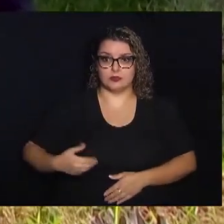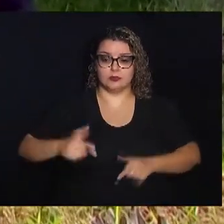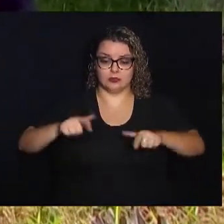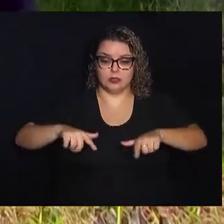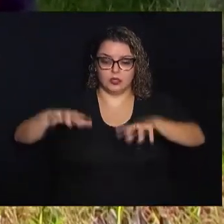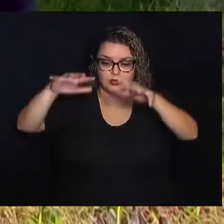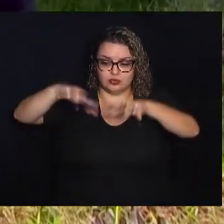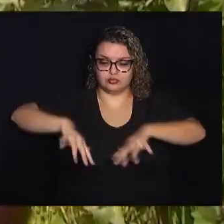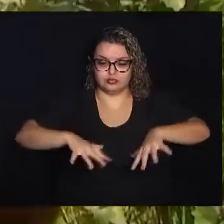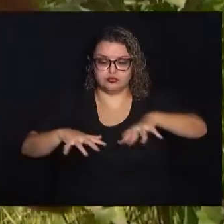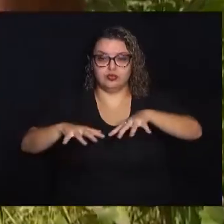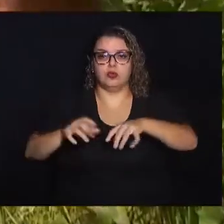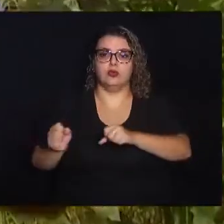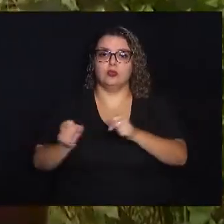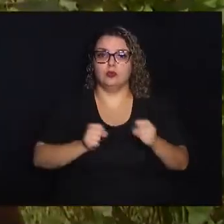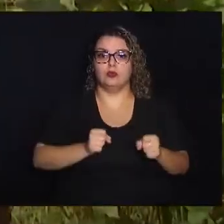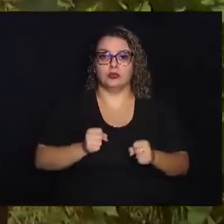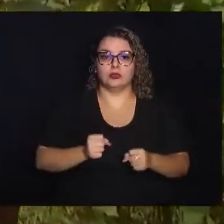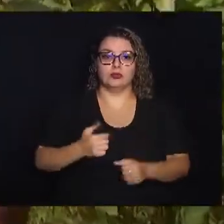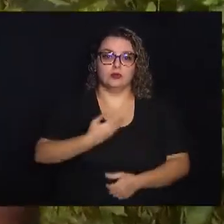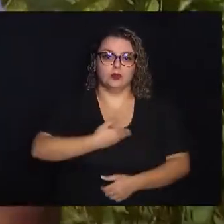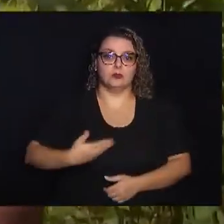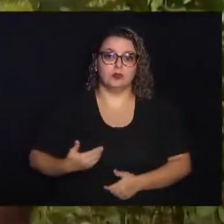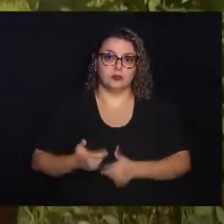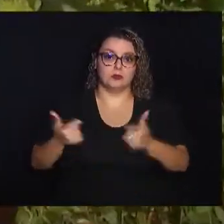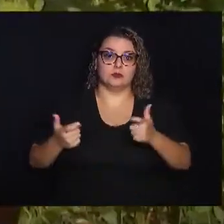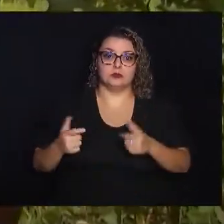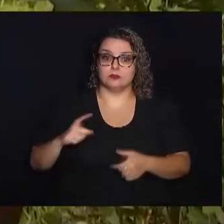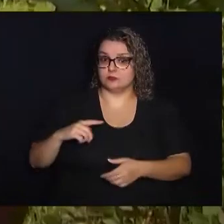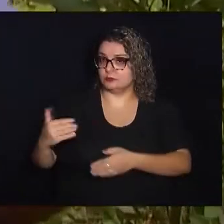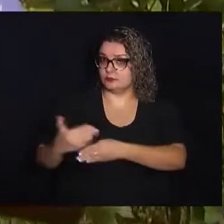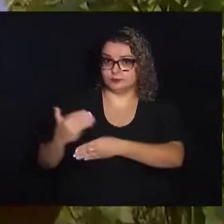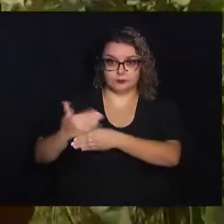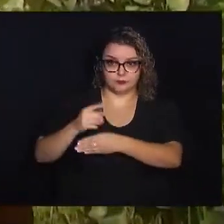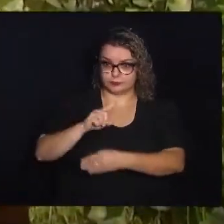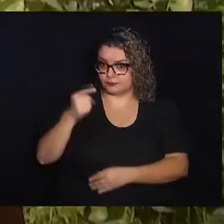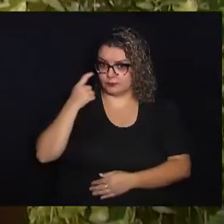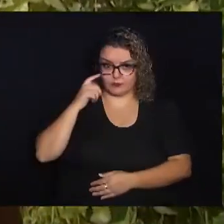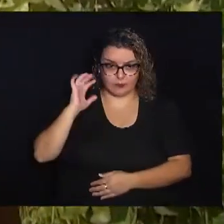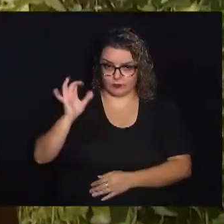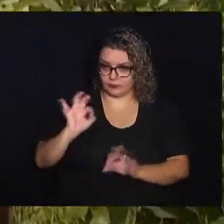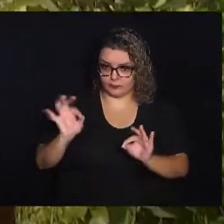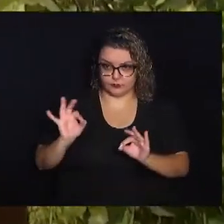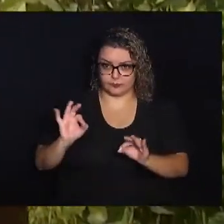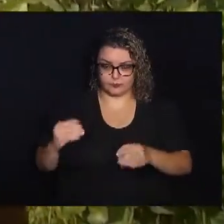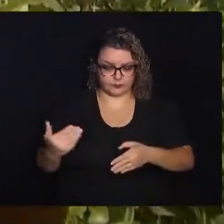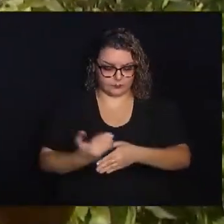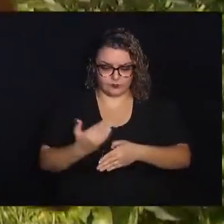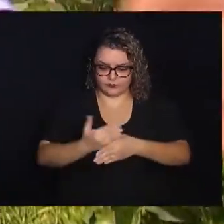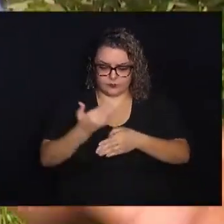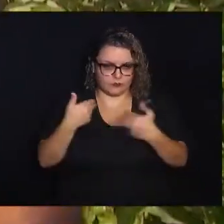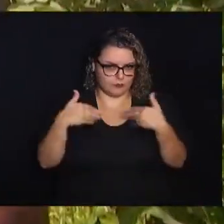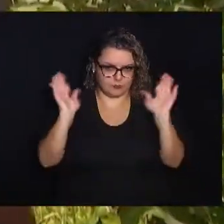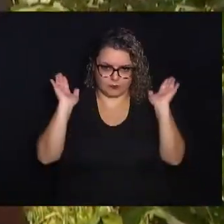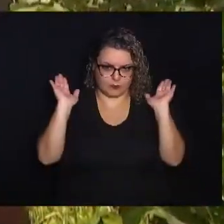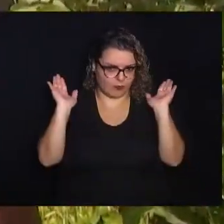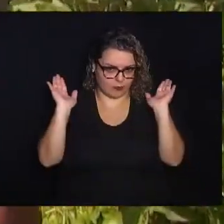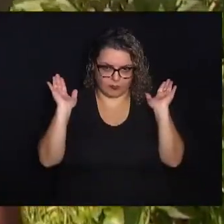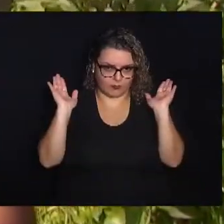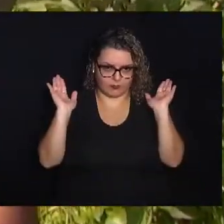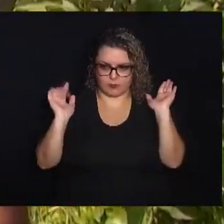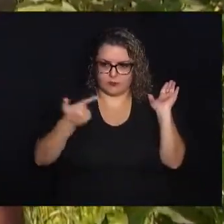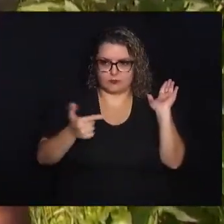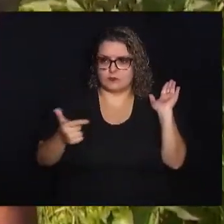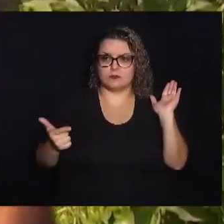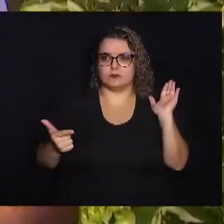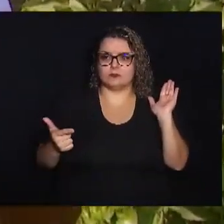problema enorme para o poder público. Que nem vai ter um empreendimento, eles não estão pensando em nada, eles só estão pensando em empreender, mas não tem uma